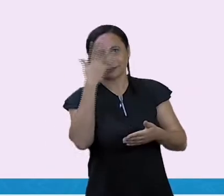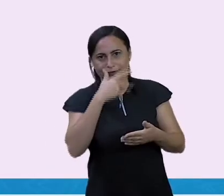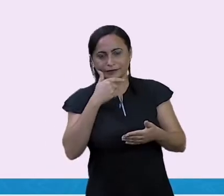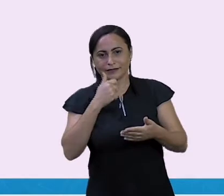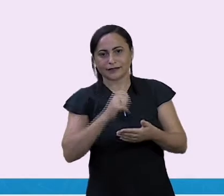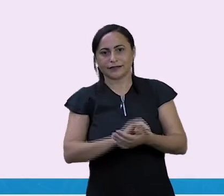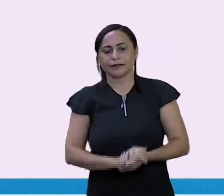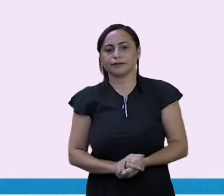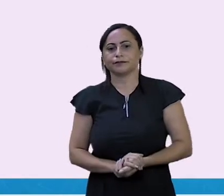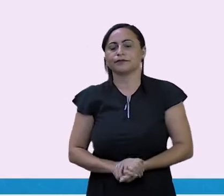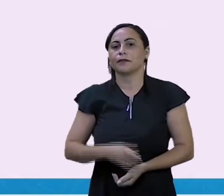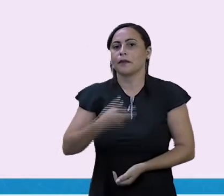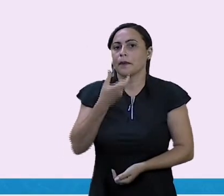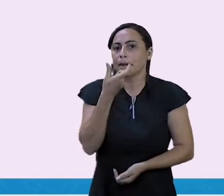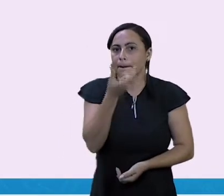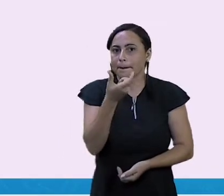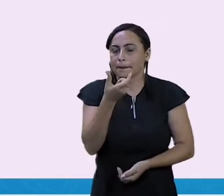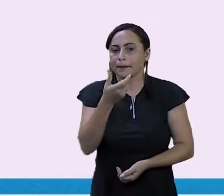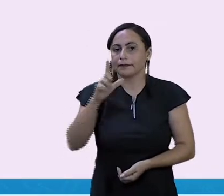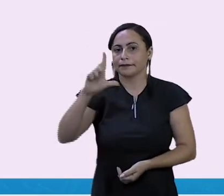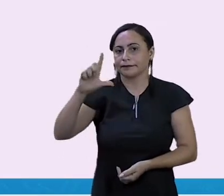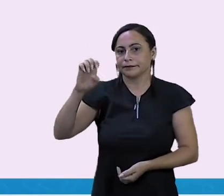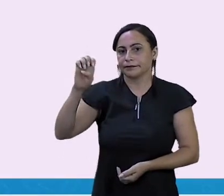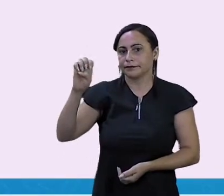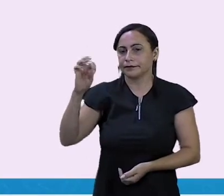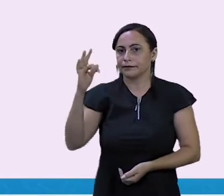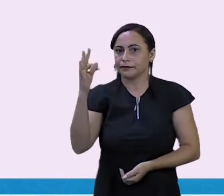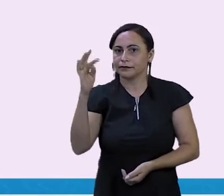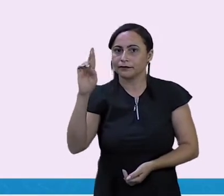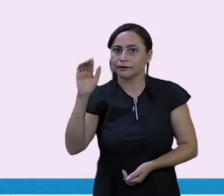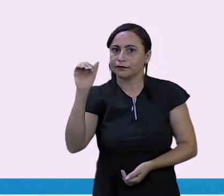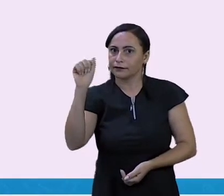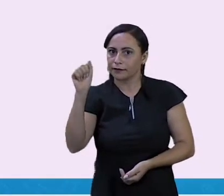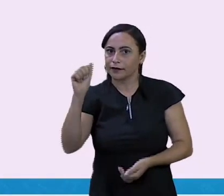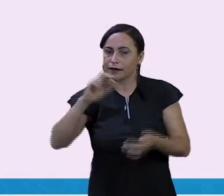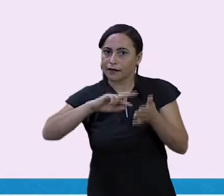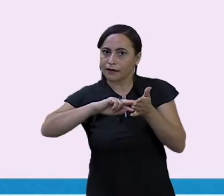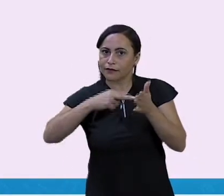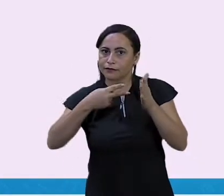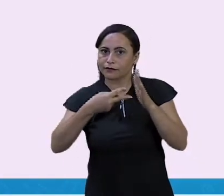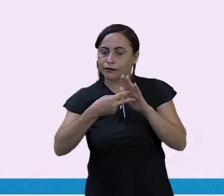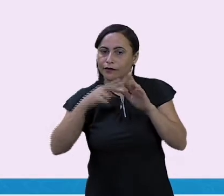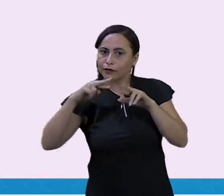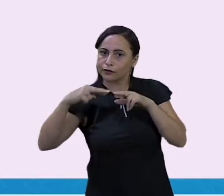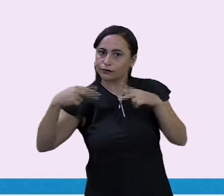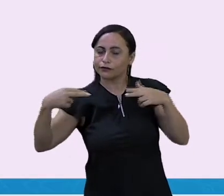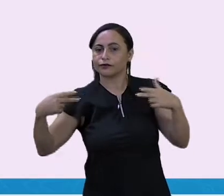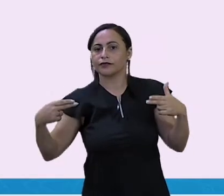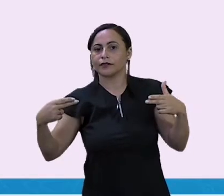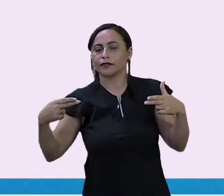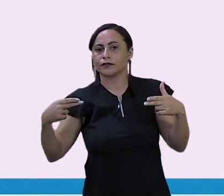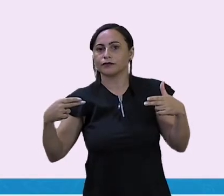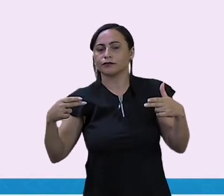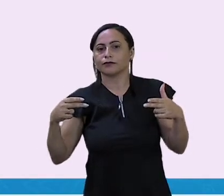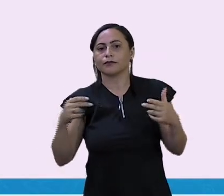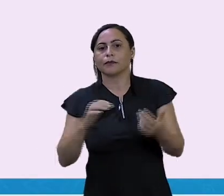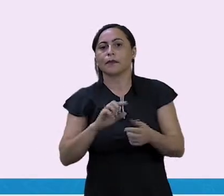A palavra letra possui diferentes significados, mas remete para o mesmo